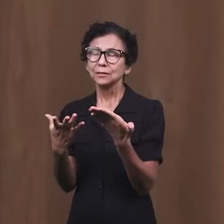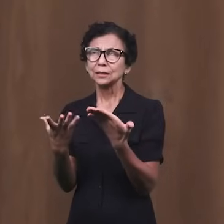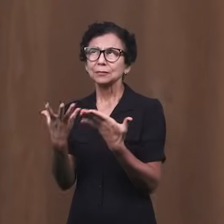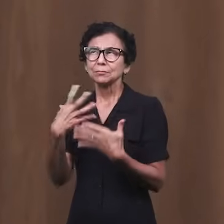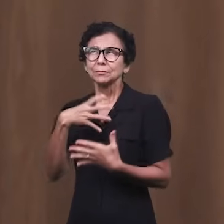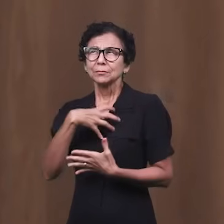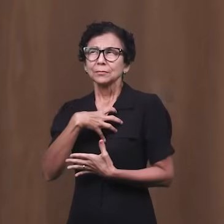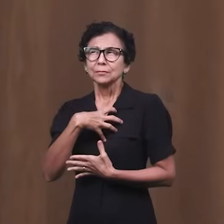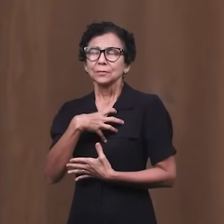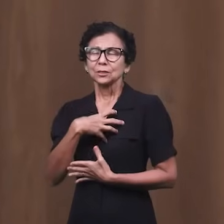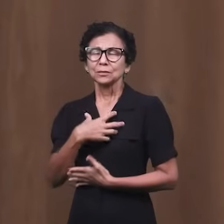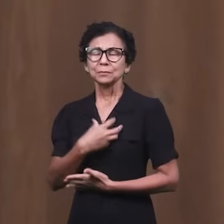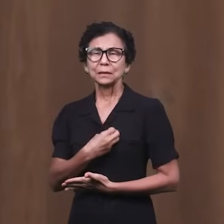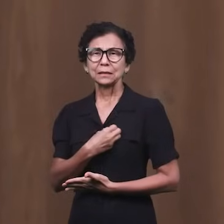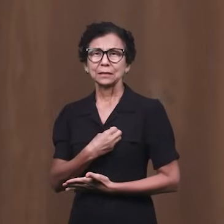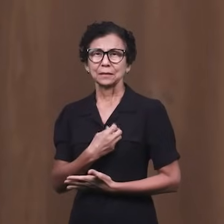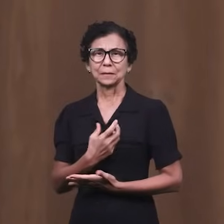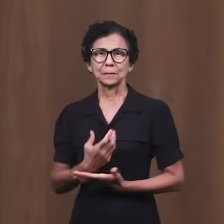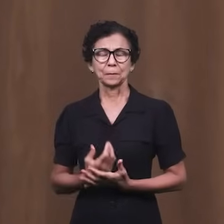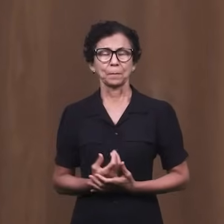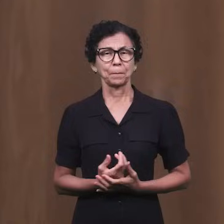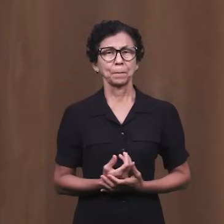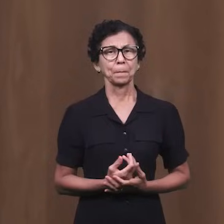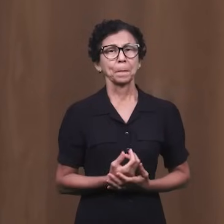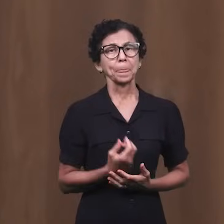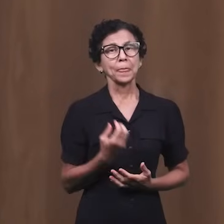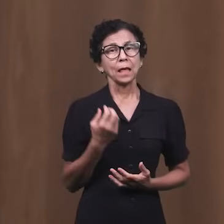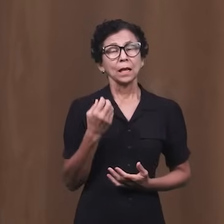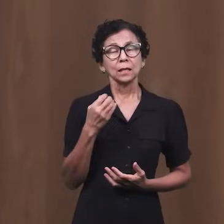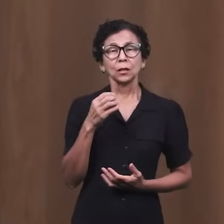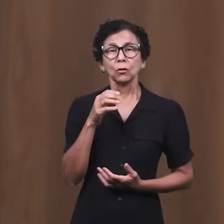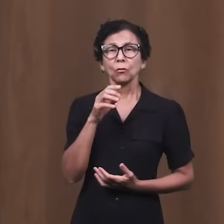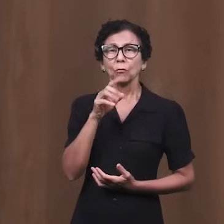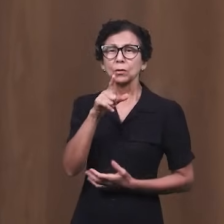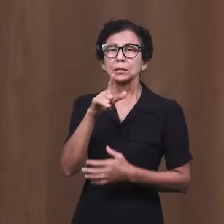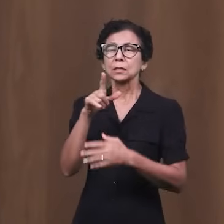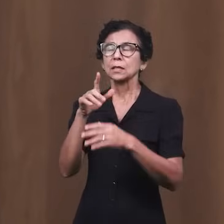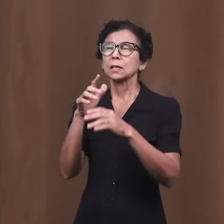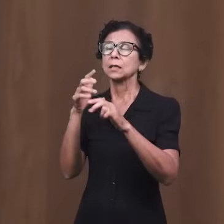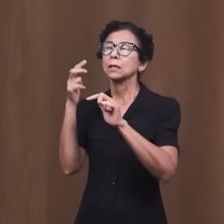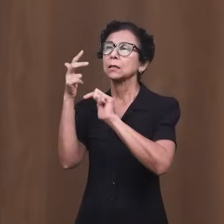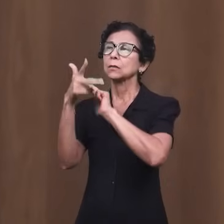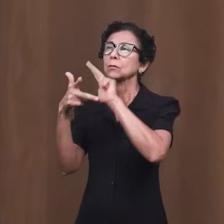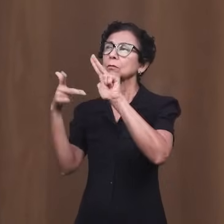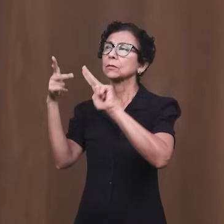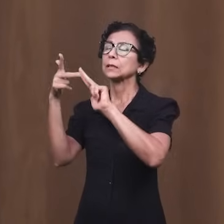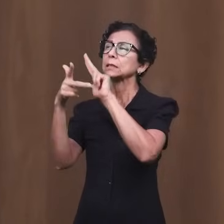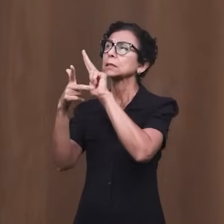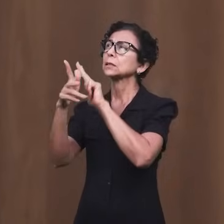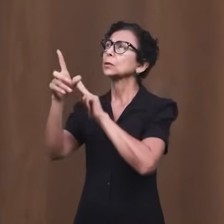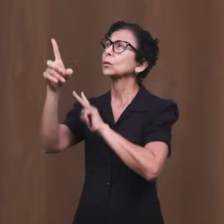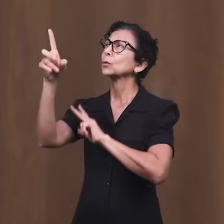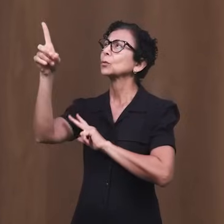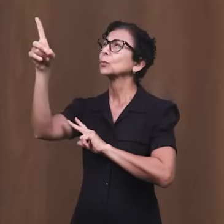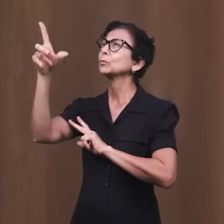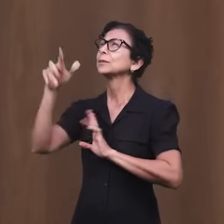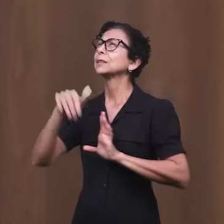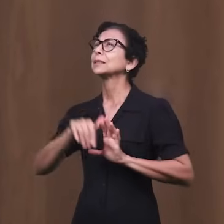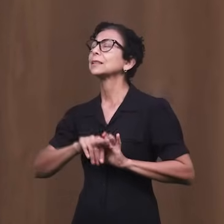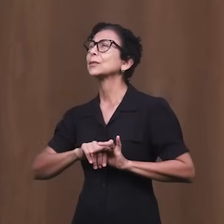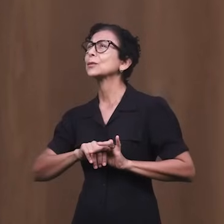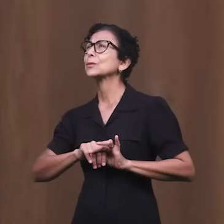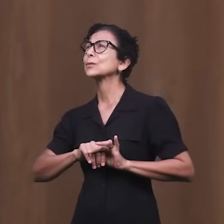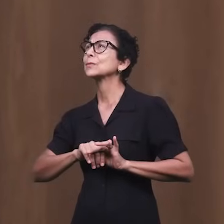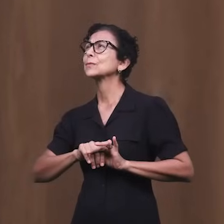conversando com um Deus que está em uma outra dimensão um Deus que vive na eternidade